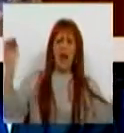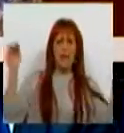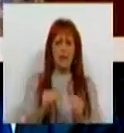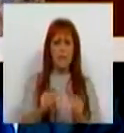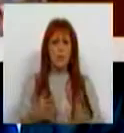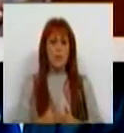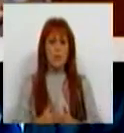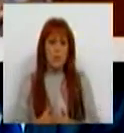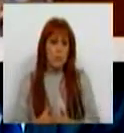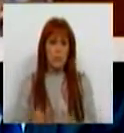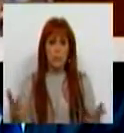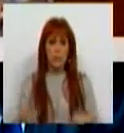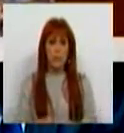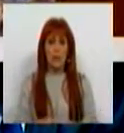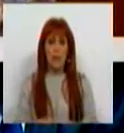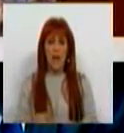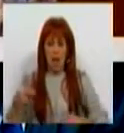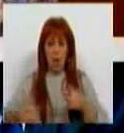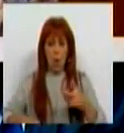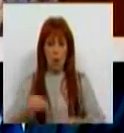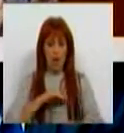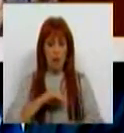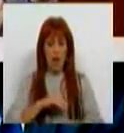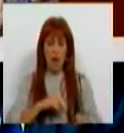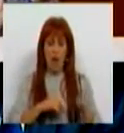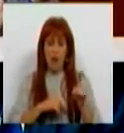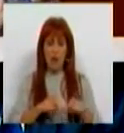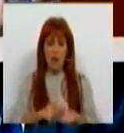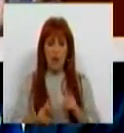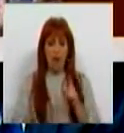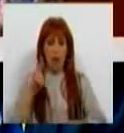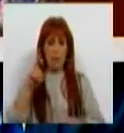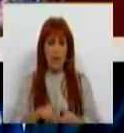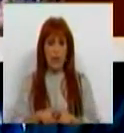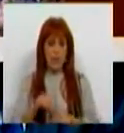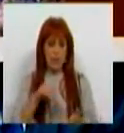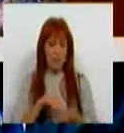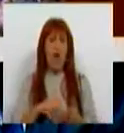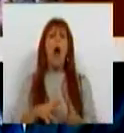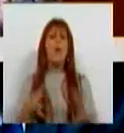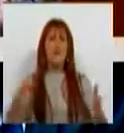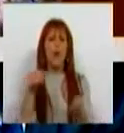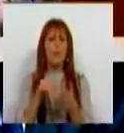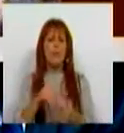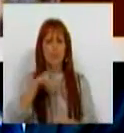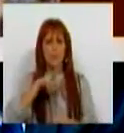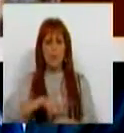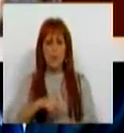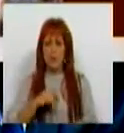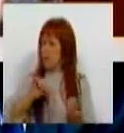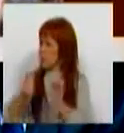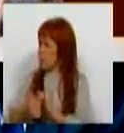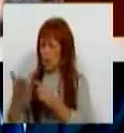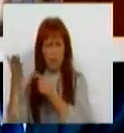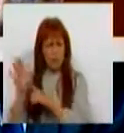diminuído, simplesmente porque tinham cortado os salários e tinham aumentado o empobrecimento do país. Ora, mudar